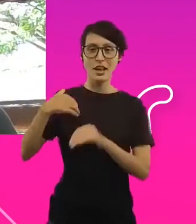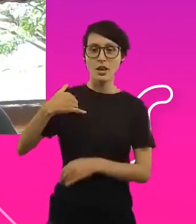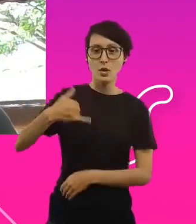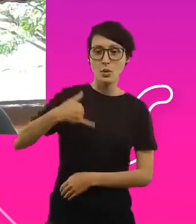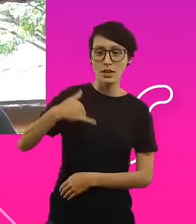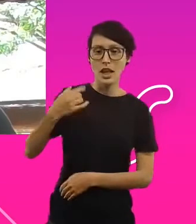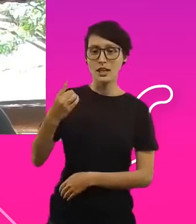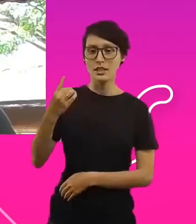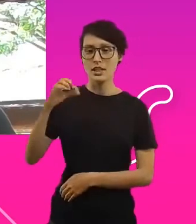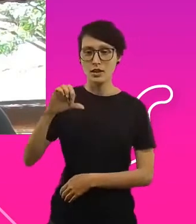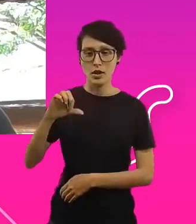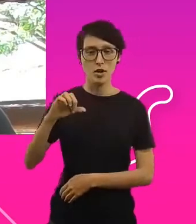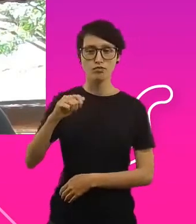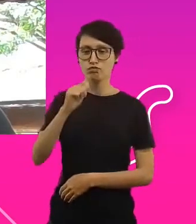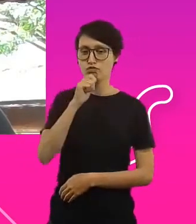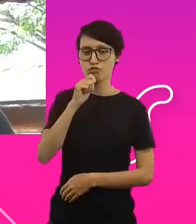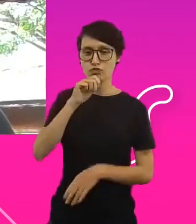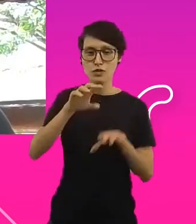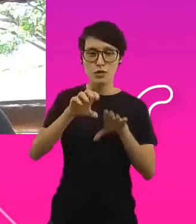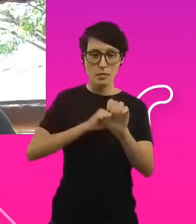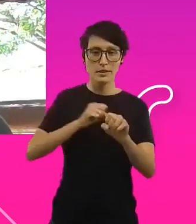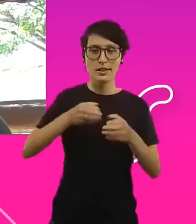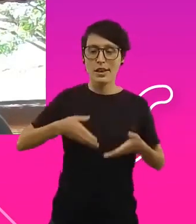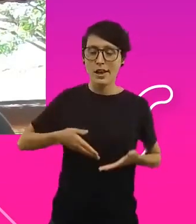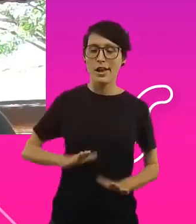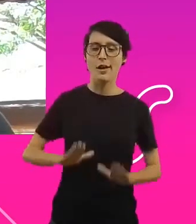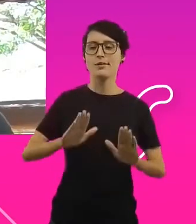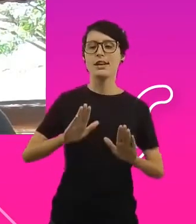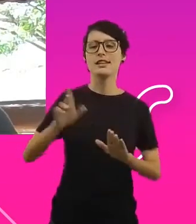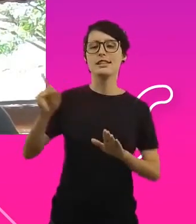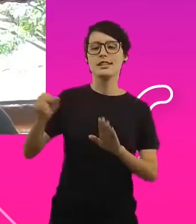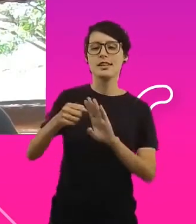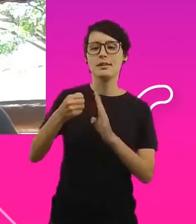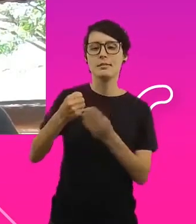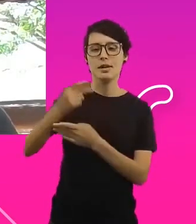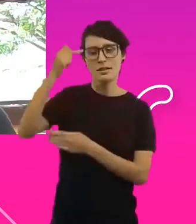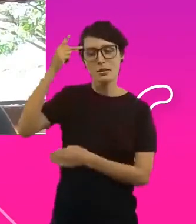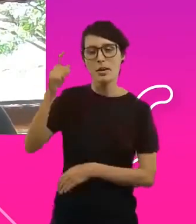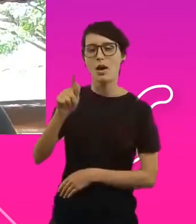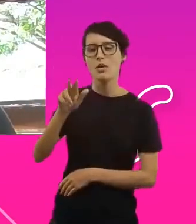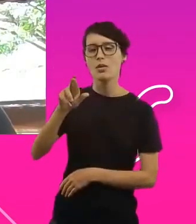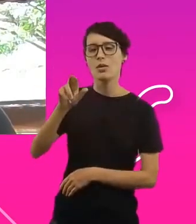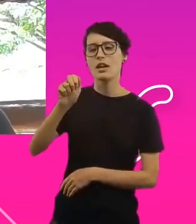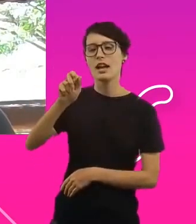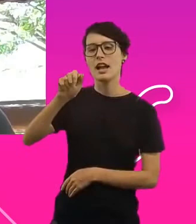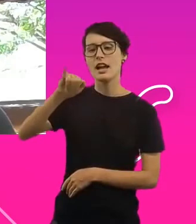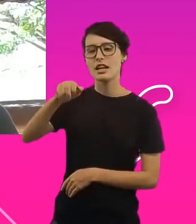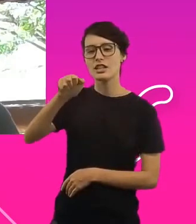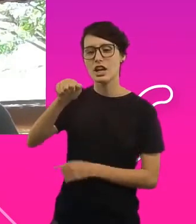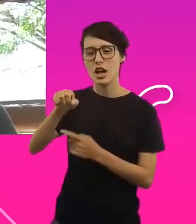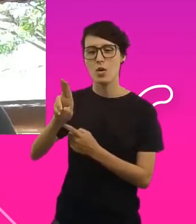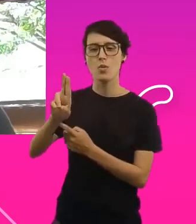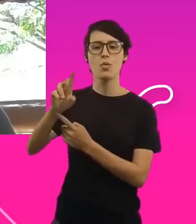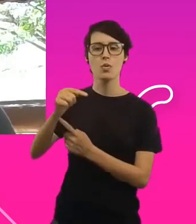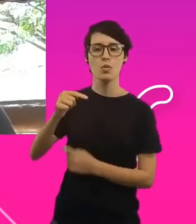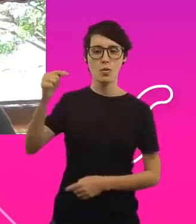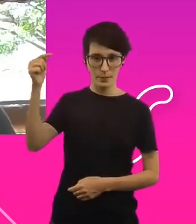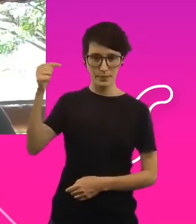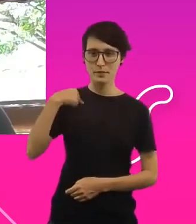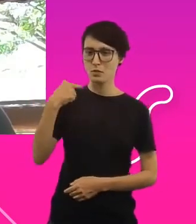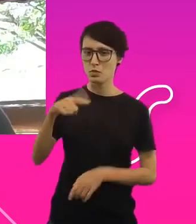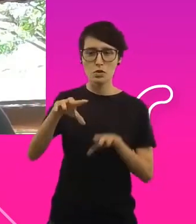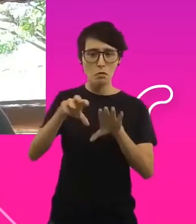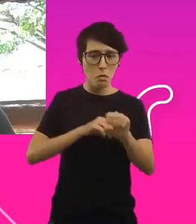uma formação, eu nasci na periferia de São Paulo, no bairro do Grajaú, e eu não tinha uma formação para atuar em nenhuma área